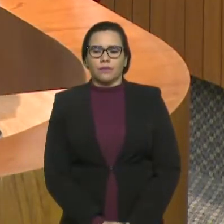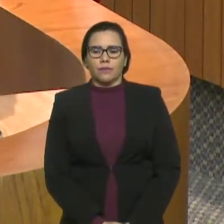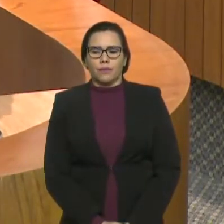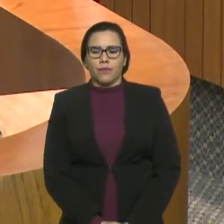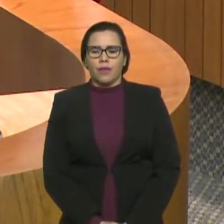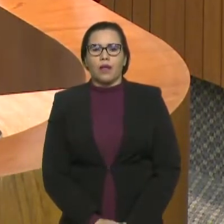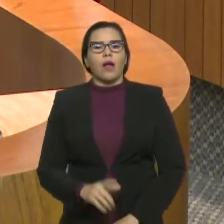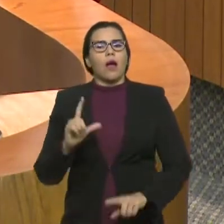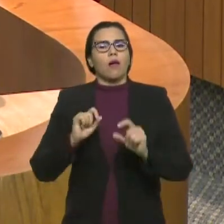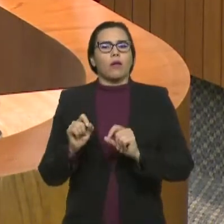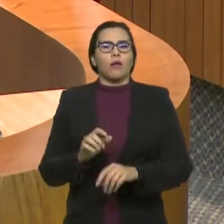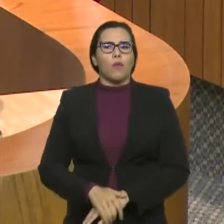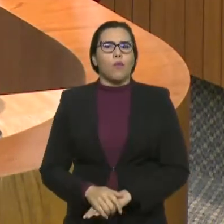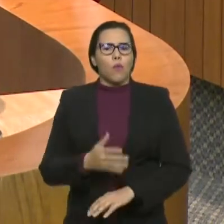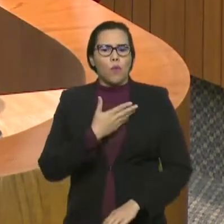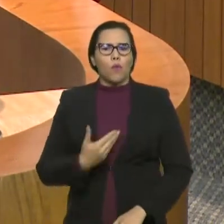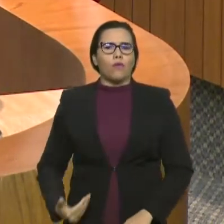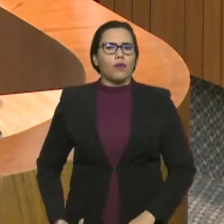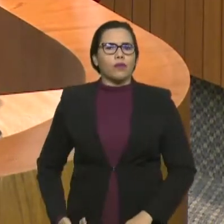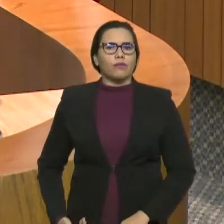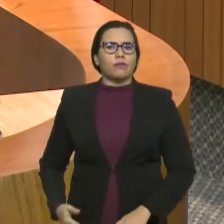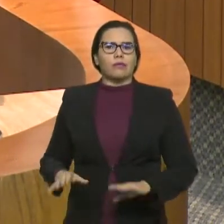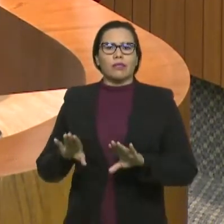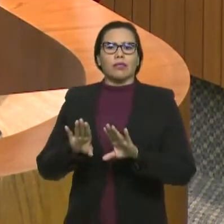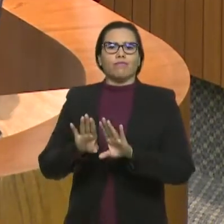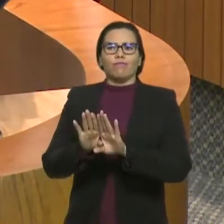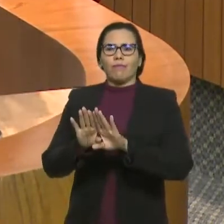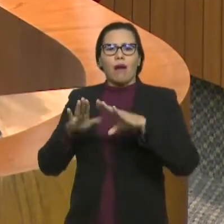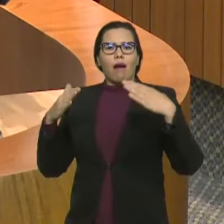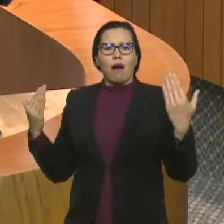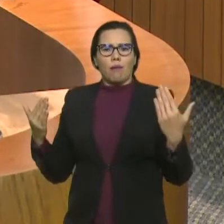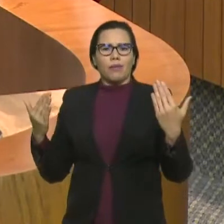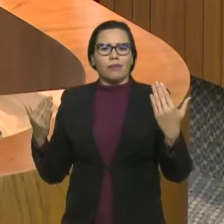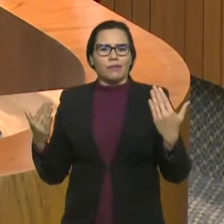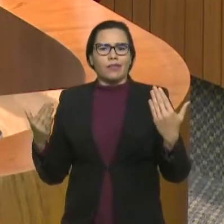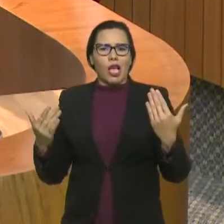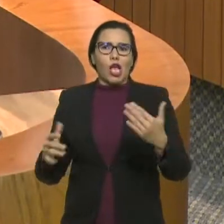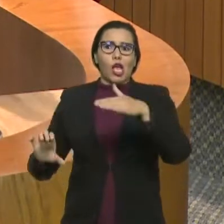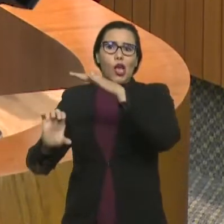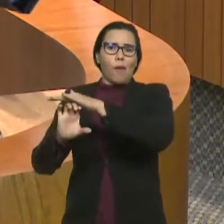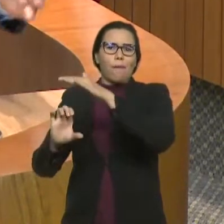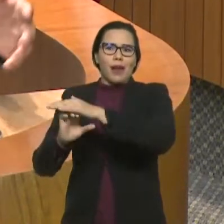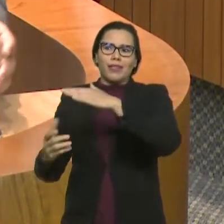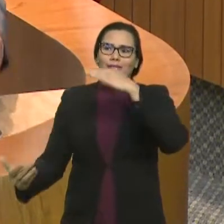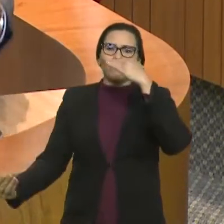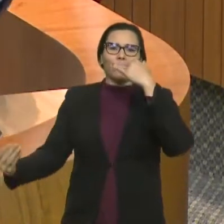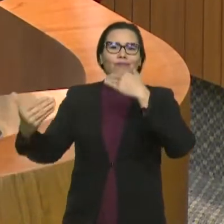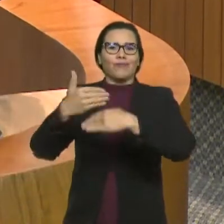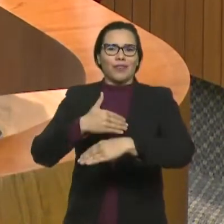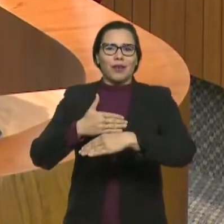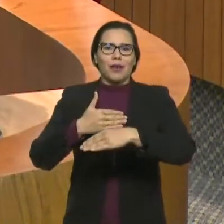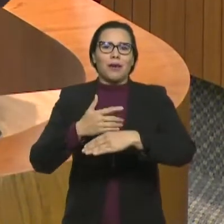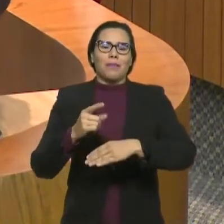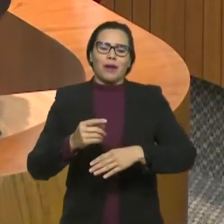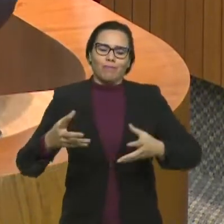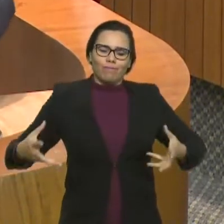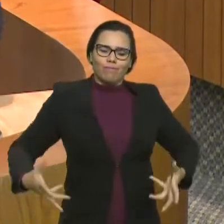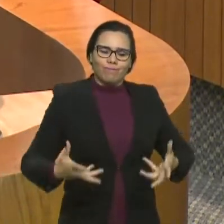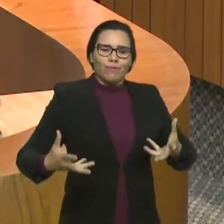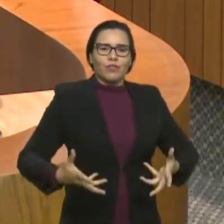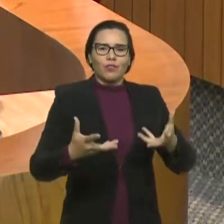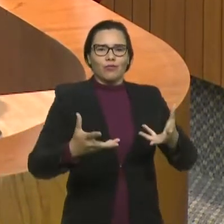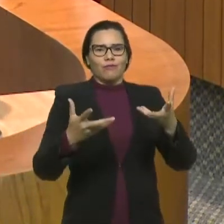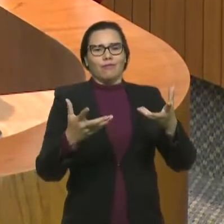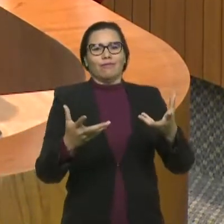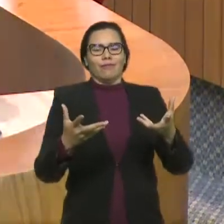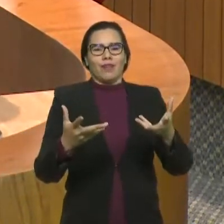dá garantias aos investidores da segurança política, da segurança jurídica,